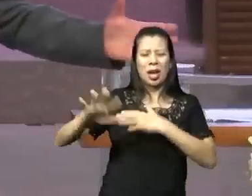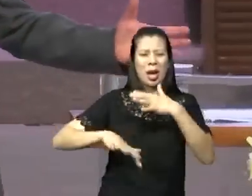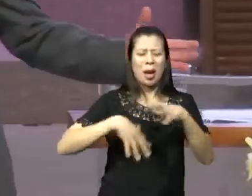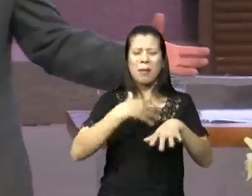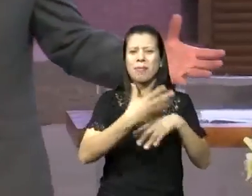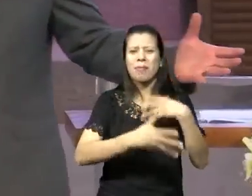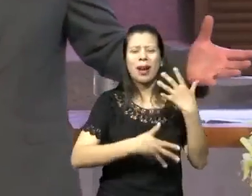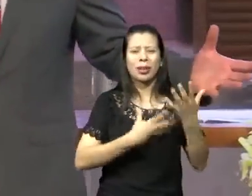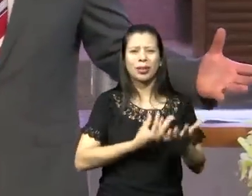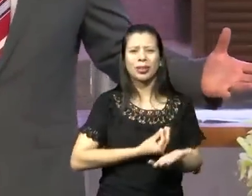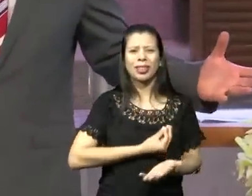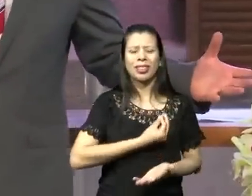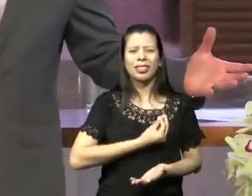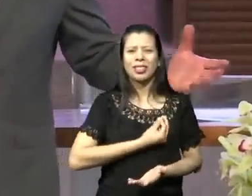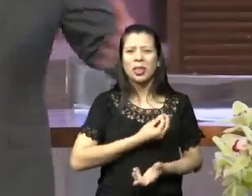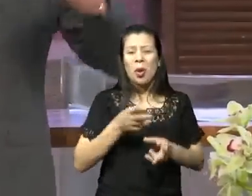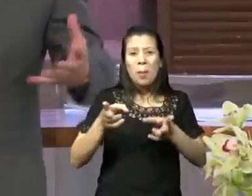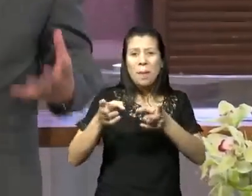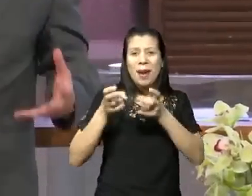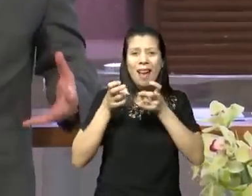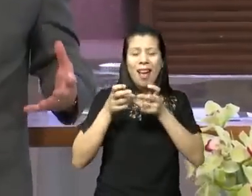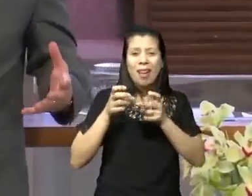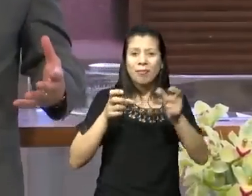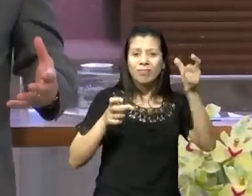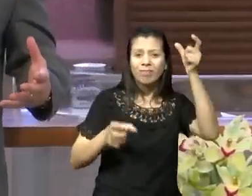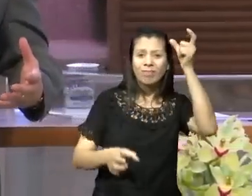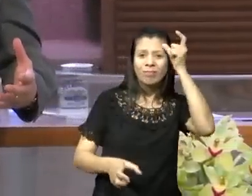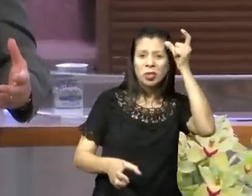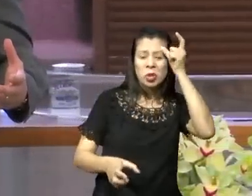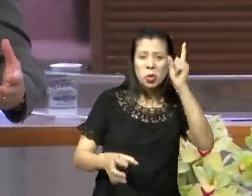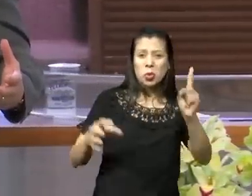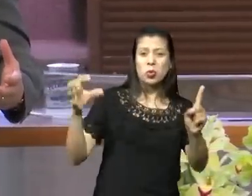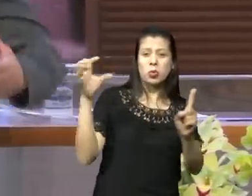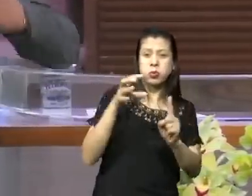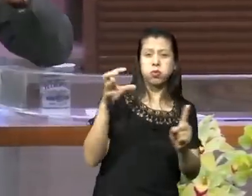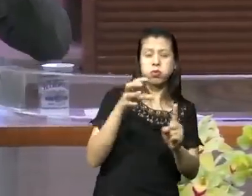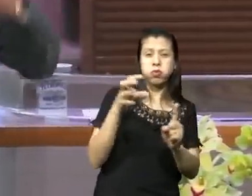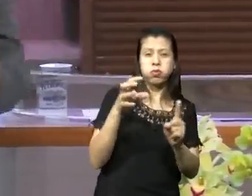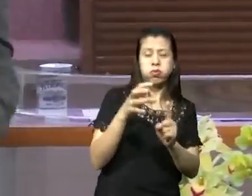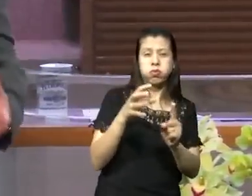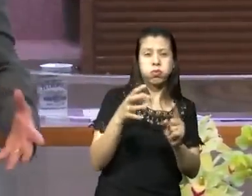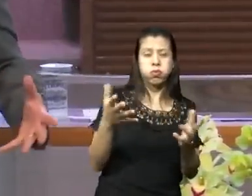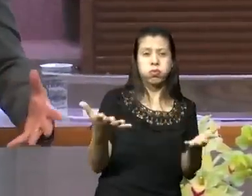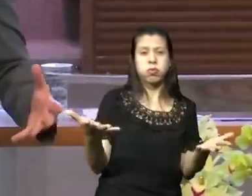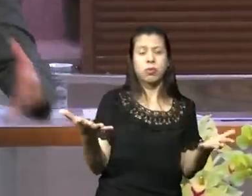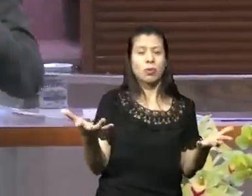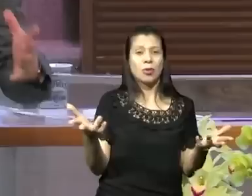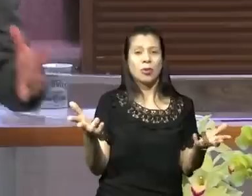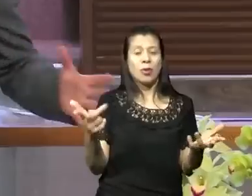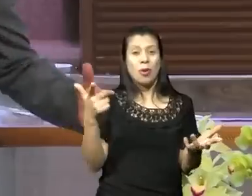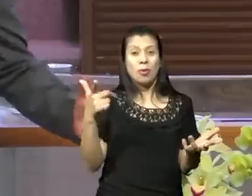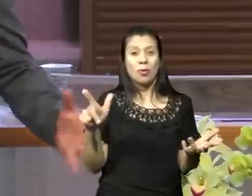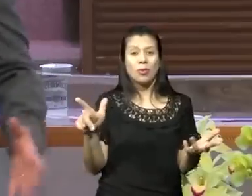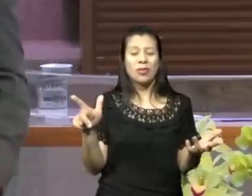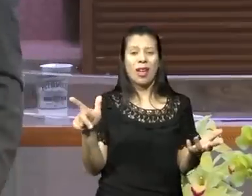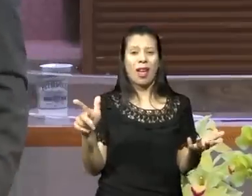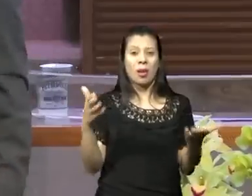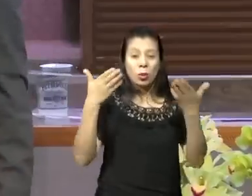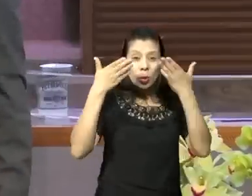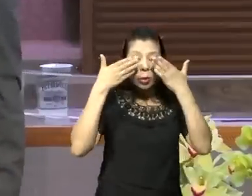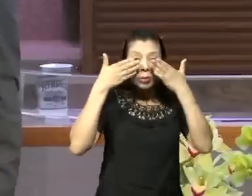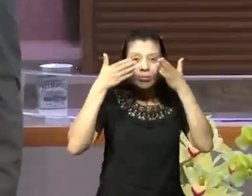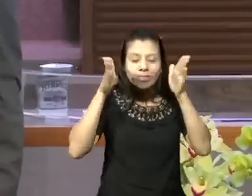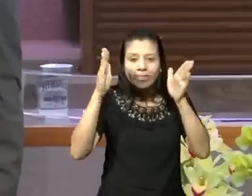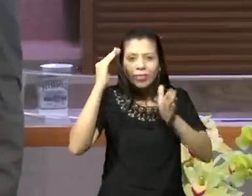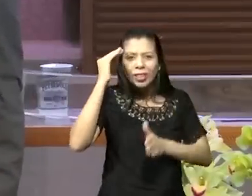Satanás porque quando envolve pecados dessa magnitude todo o pecado ofensivo a